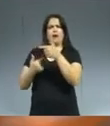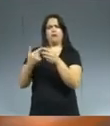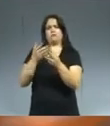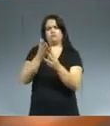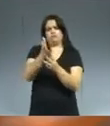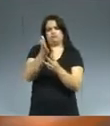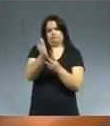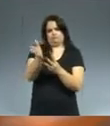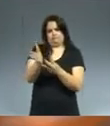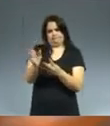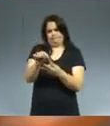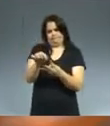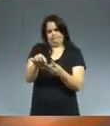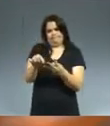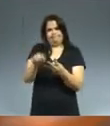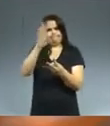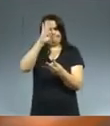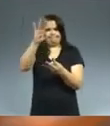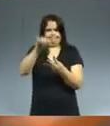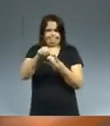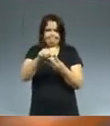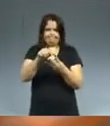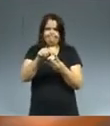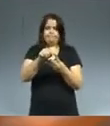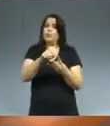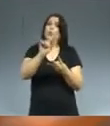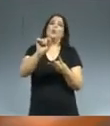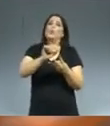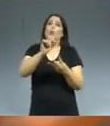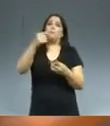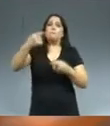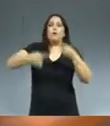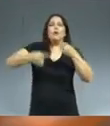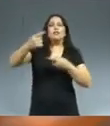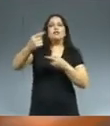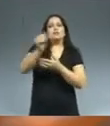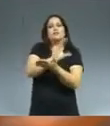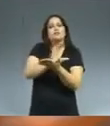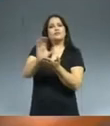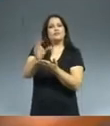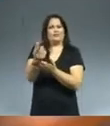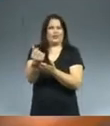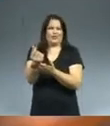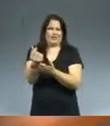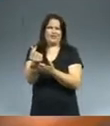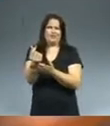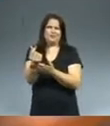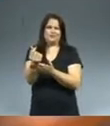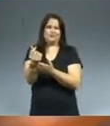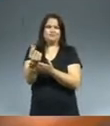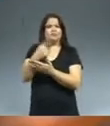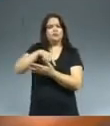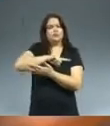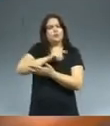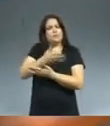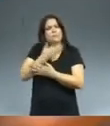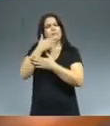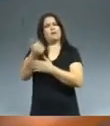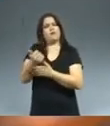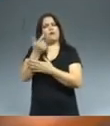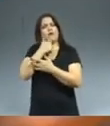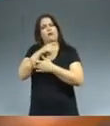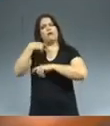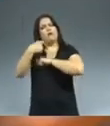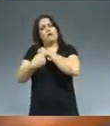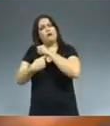pilares de desenvolvimento na o Pilar da política de crédito aí a gente tem a melhorada